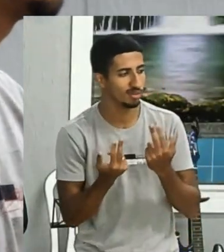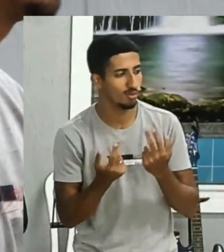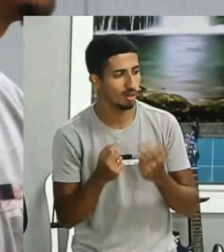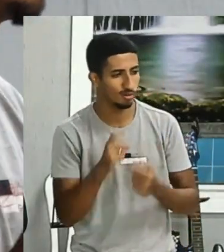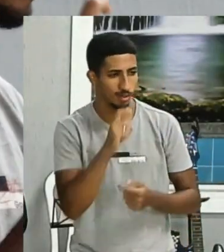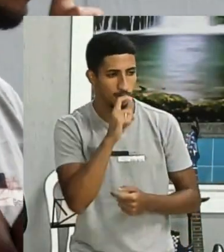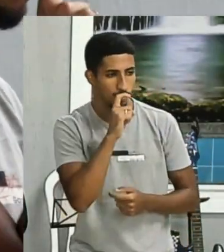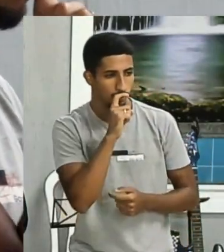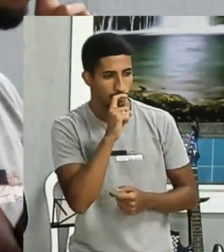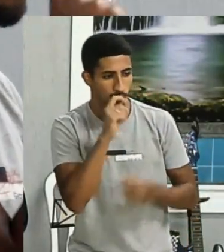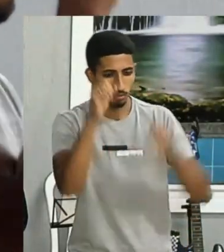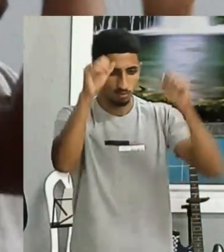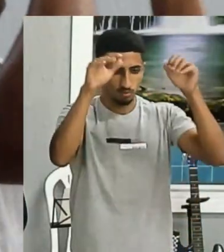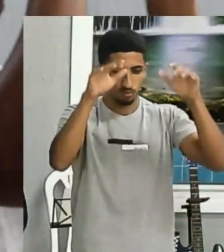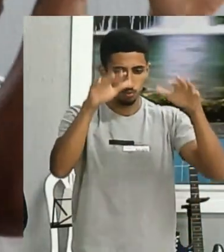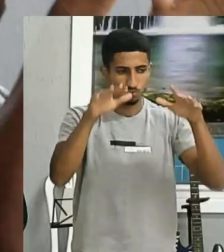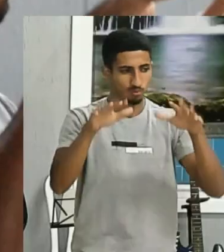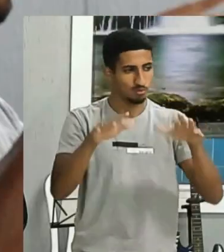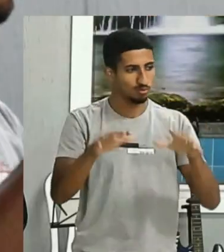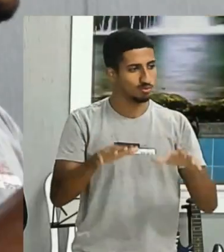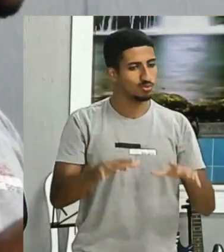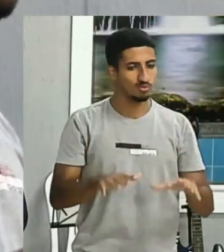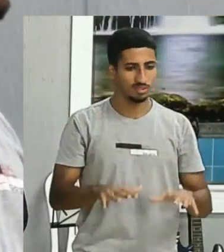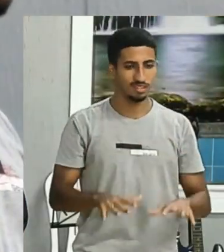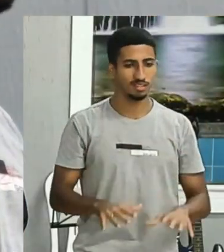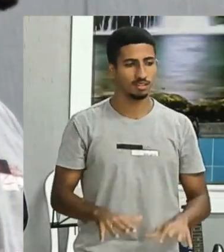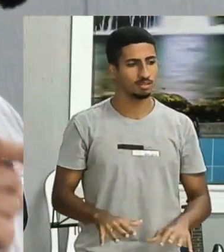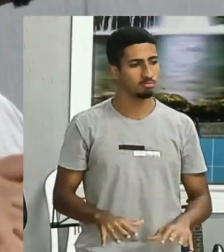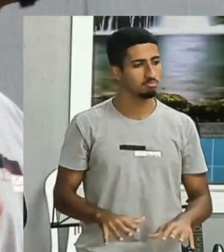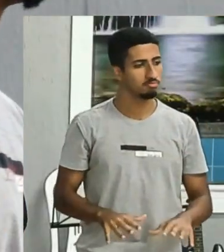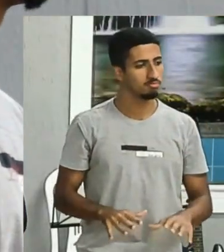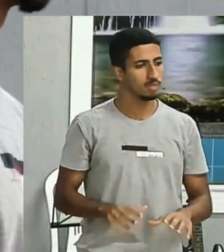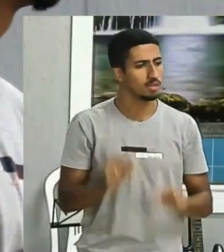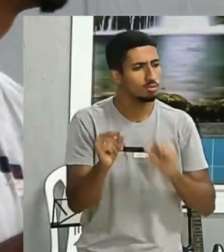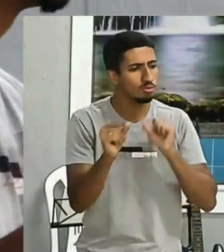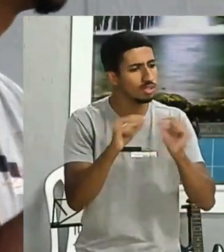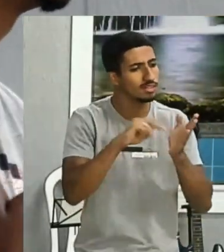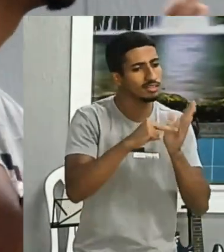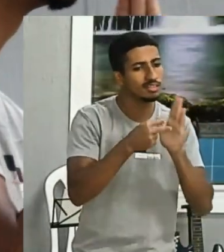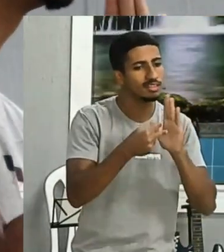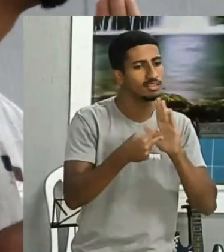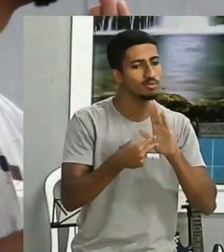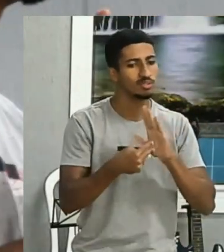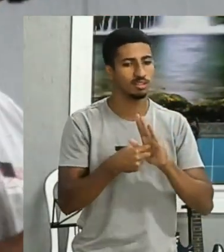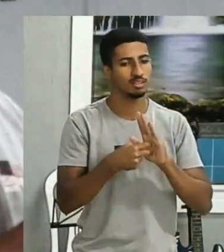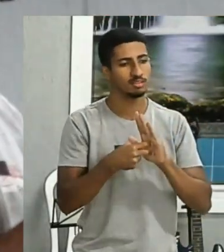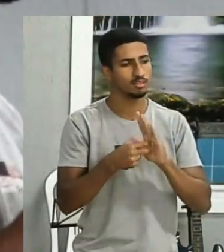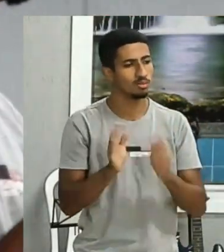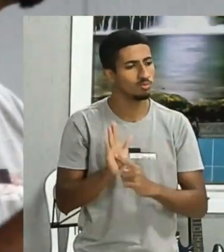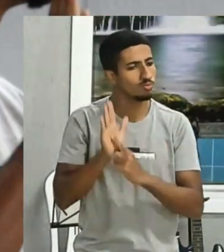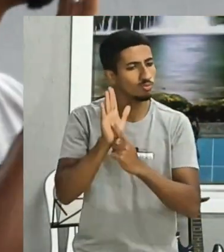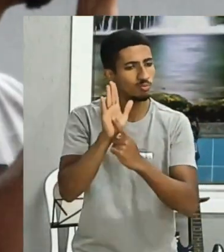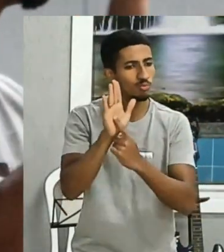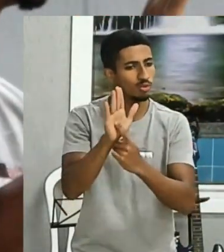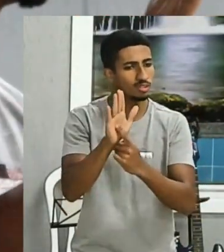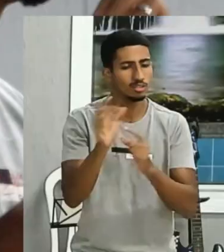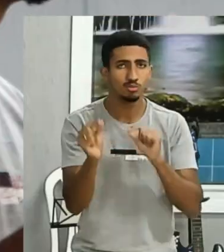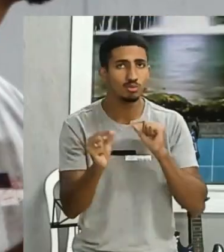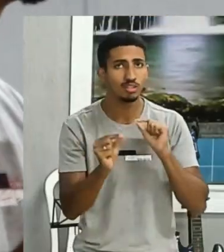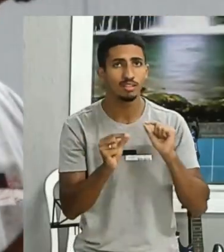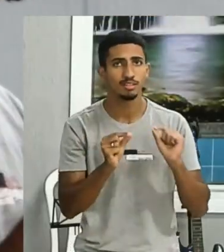como neve. O que isso quer exemplificar? O que isso quer mostrar para a